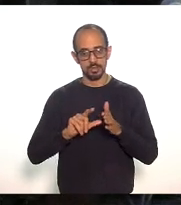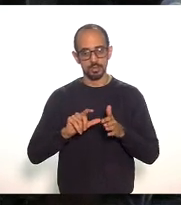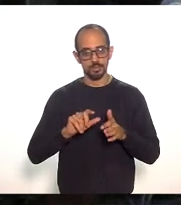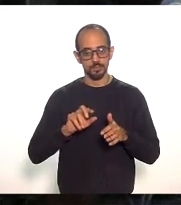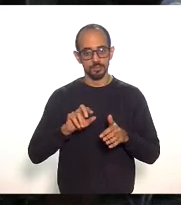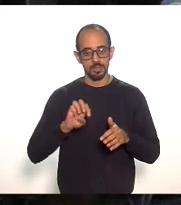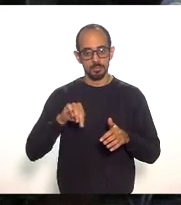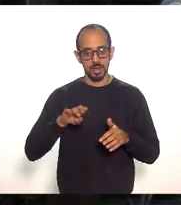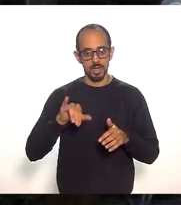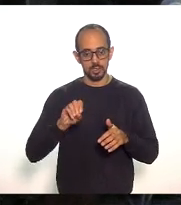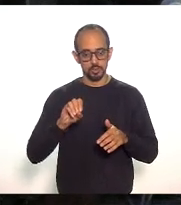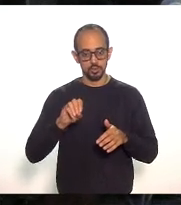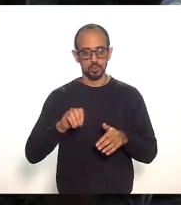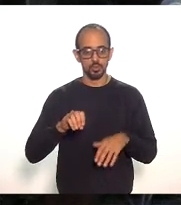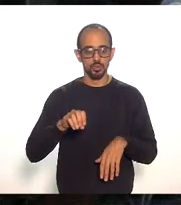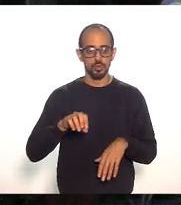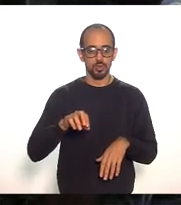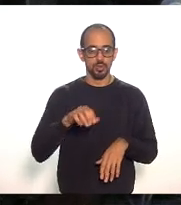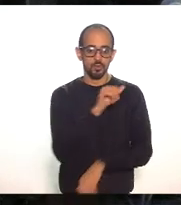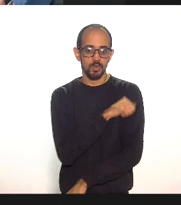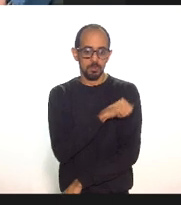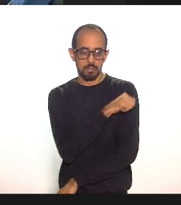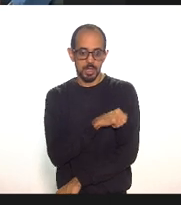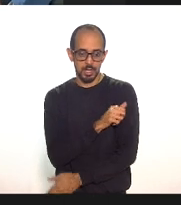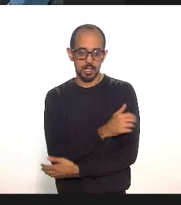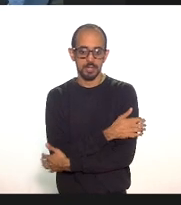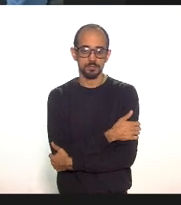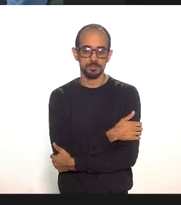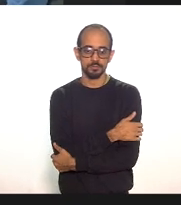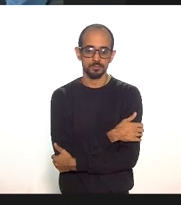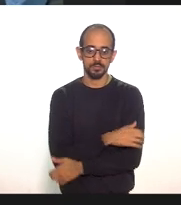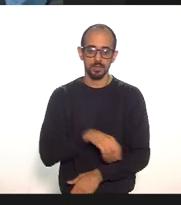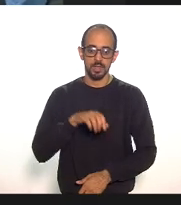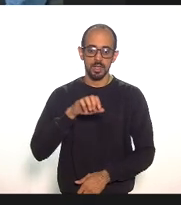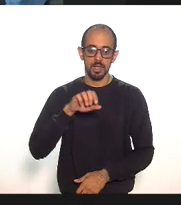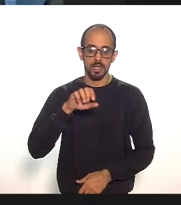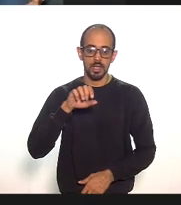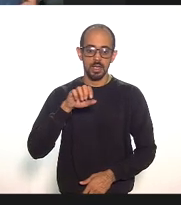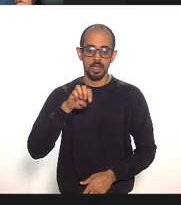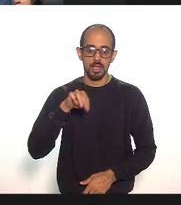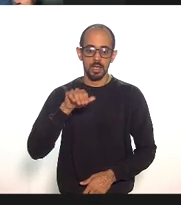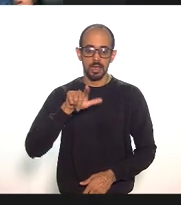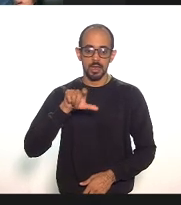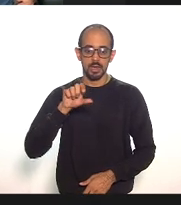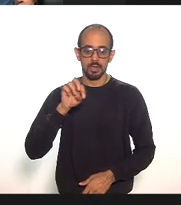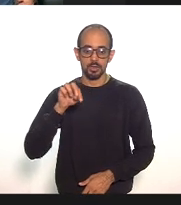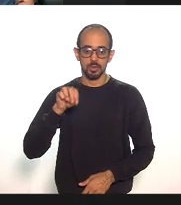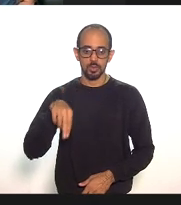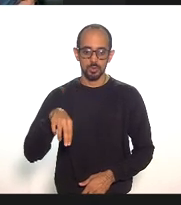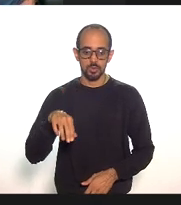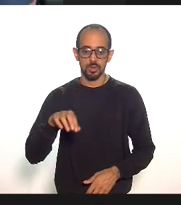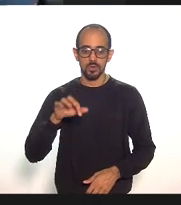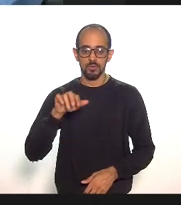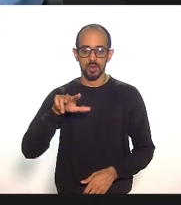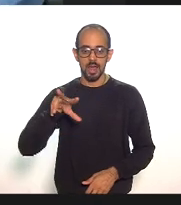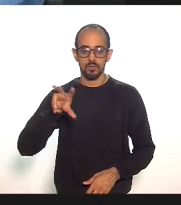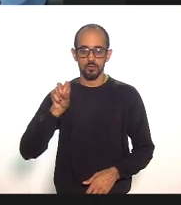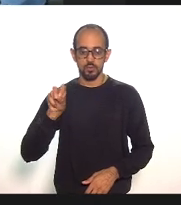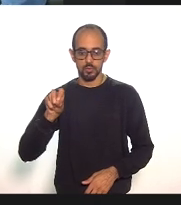Amorim, enfermeira Rejane. Obrigado. Ellington, Felipe Peixoto, Flávio